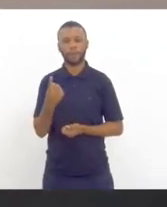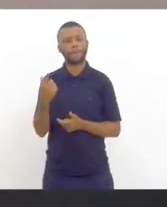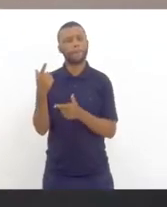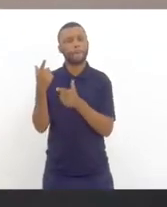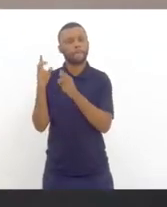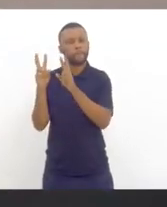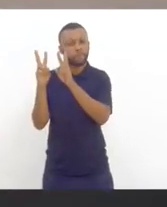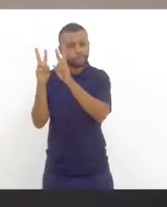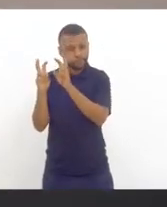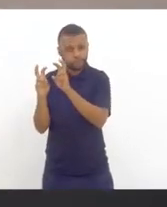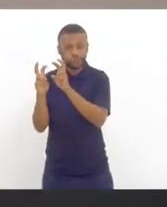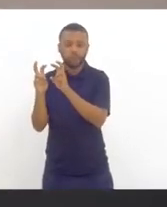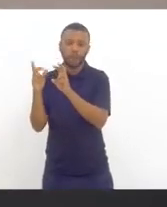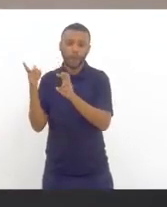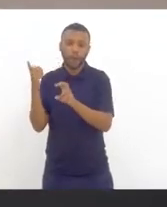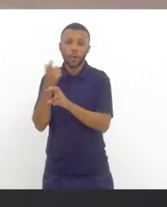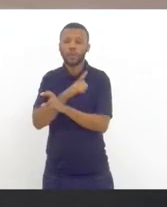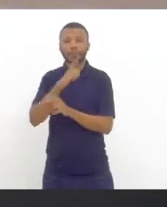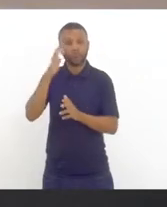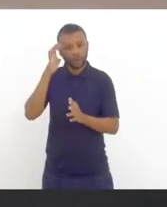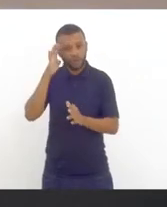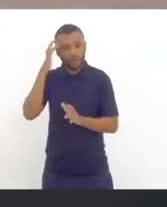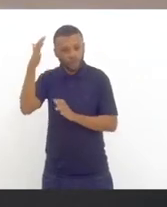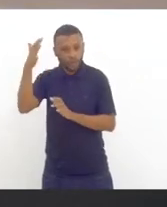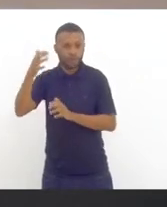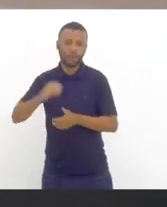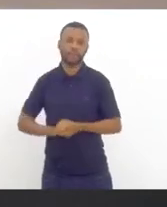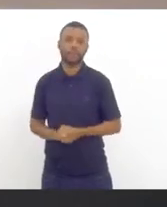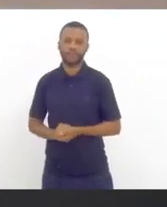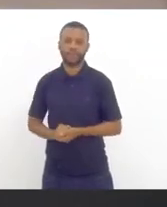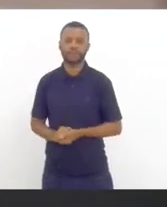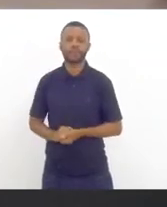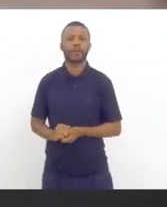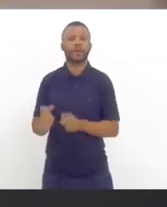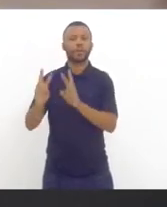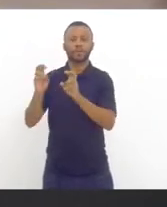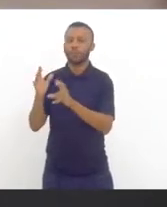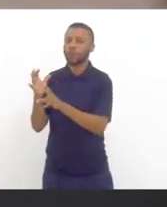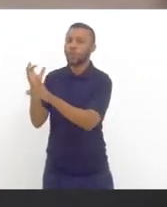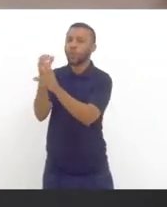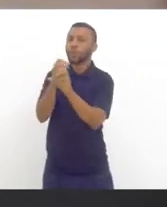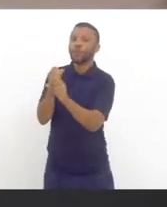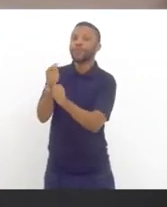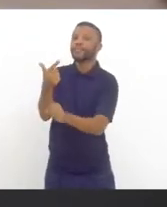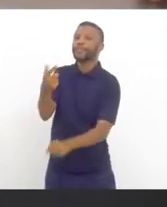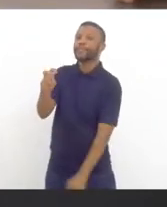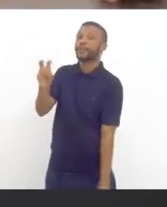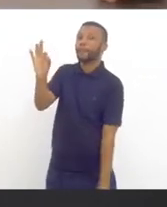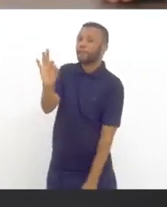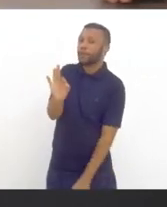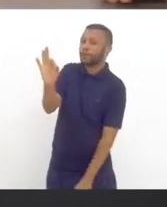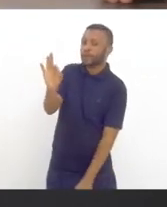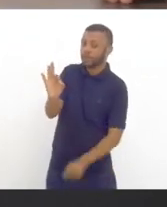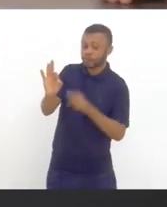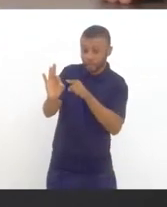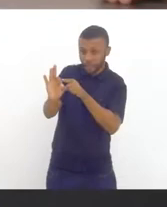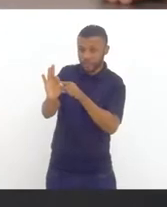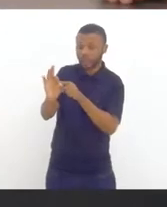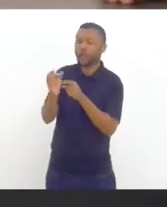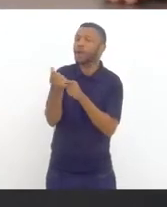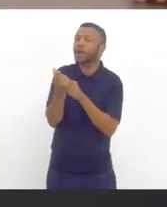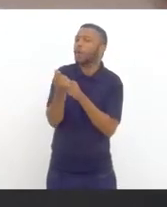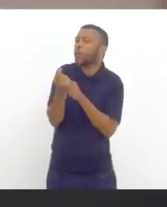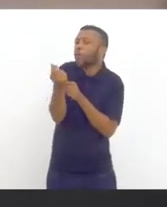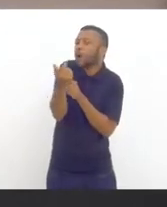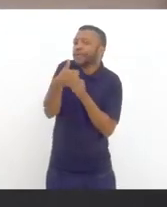absolutamente sanada, que é dos 25%, quanto seria